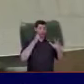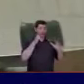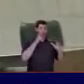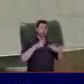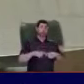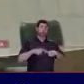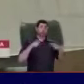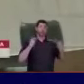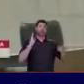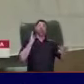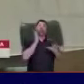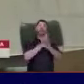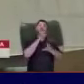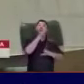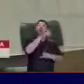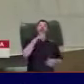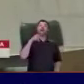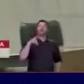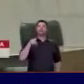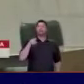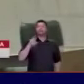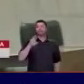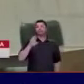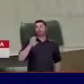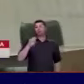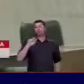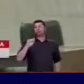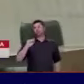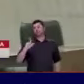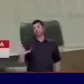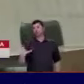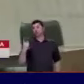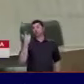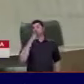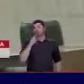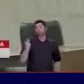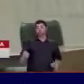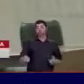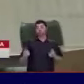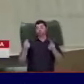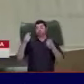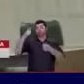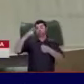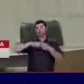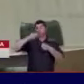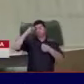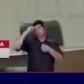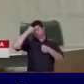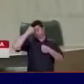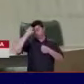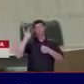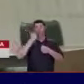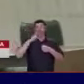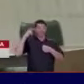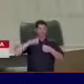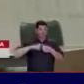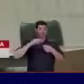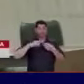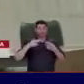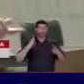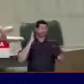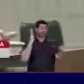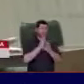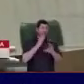campos do pré sal que a petrobras atingiu a autossuficiência em petróleo que a petrobras descobriu com